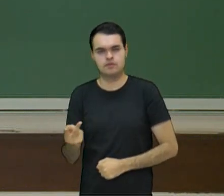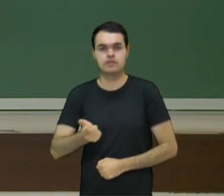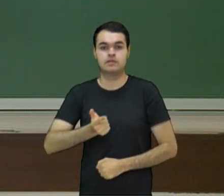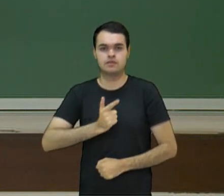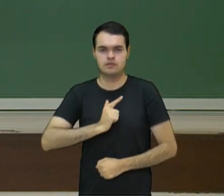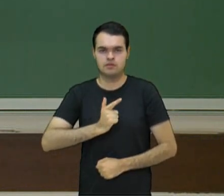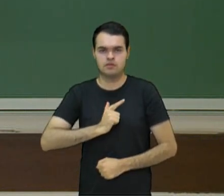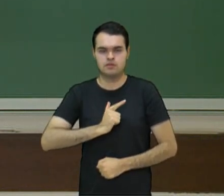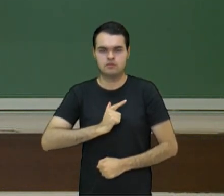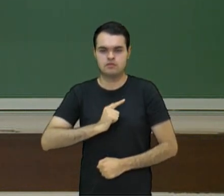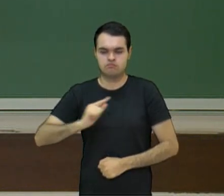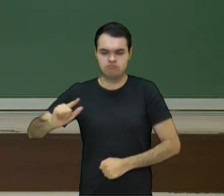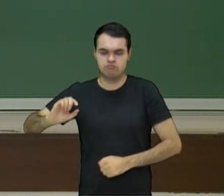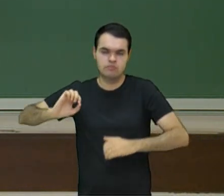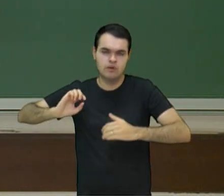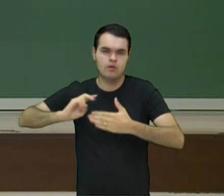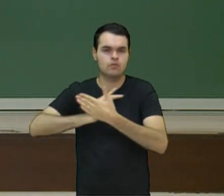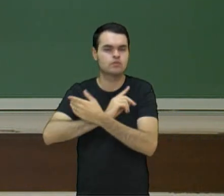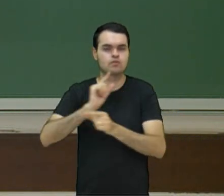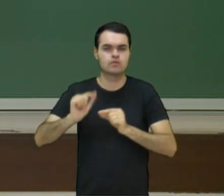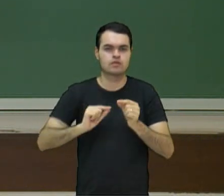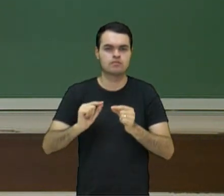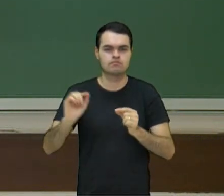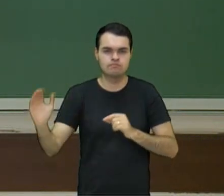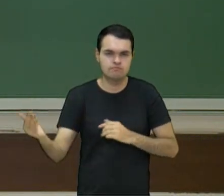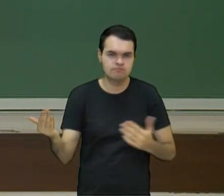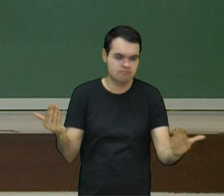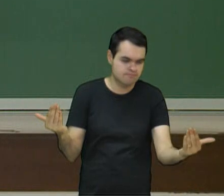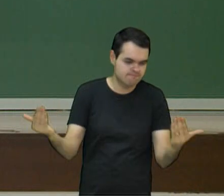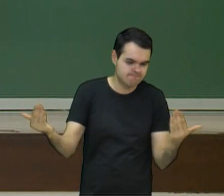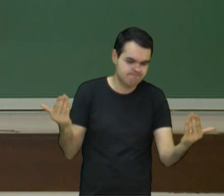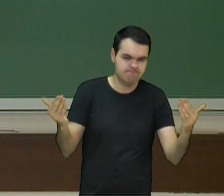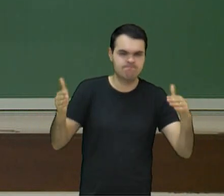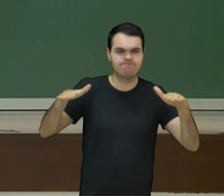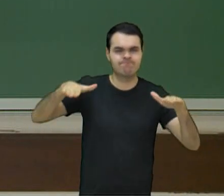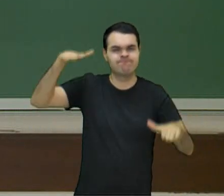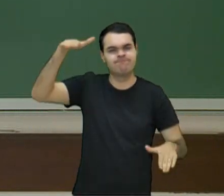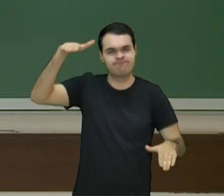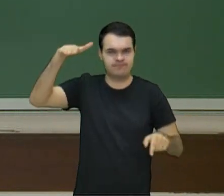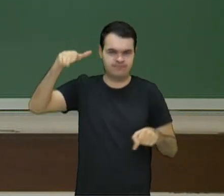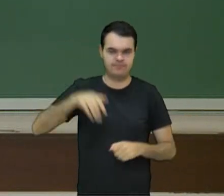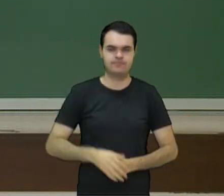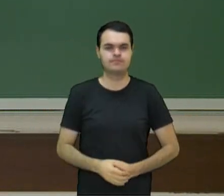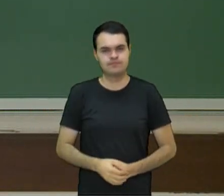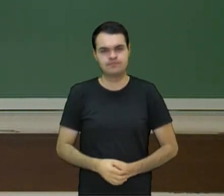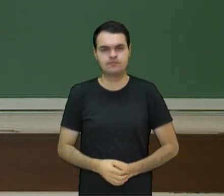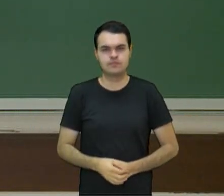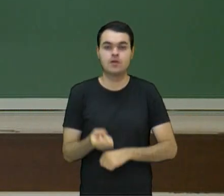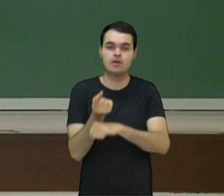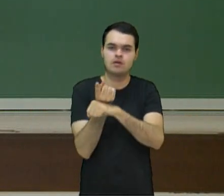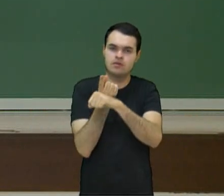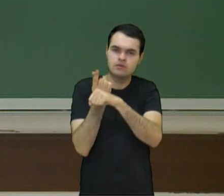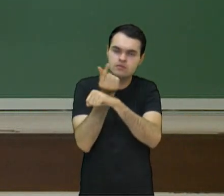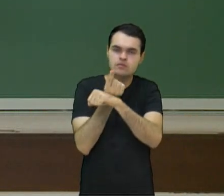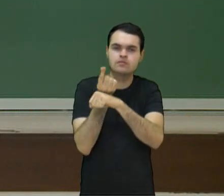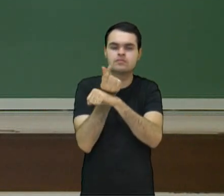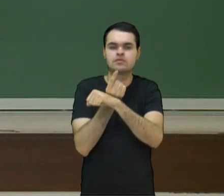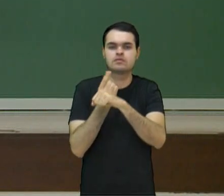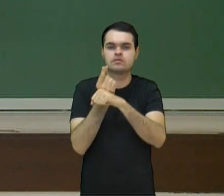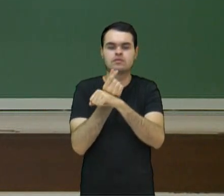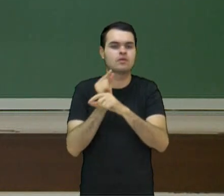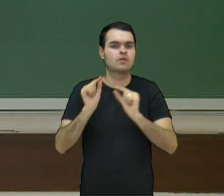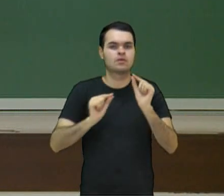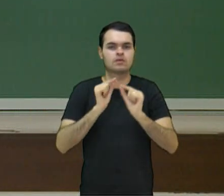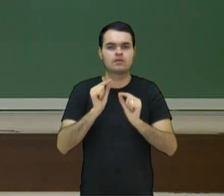algumas desigualdades, né, no território entre os países da Oceania. A economia é toda